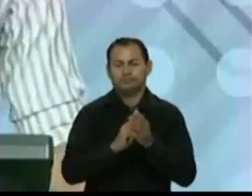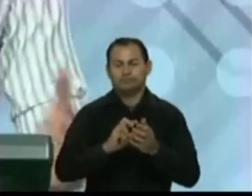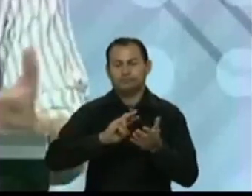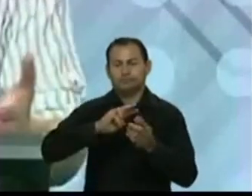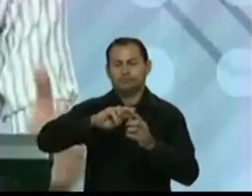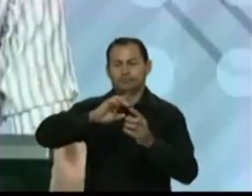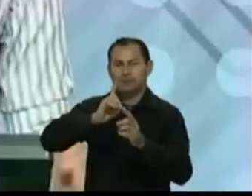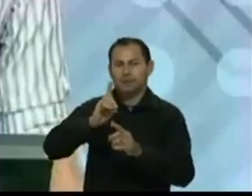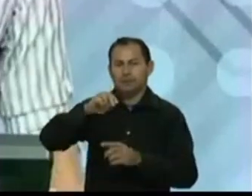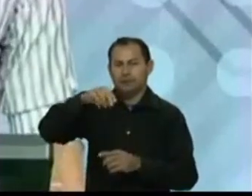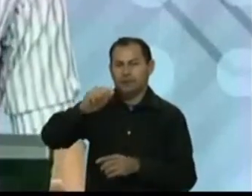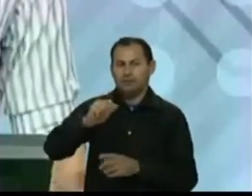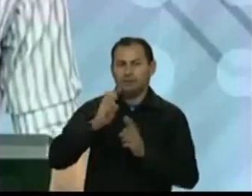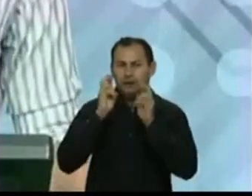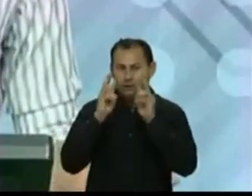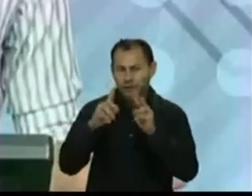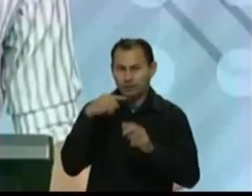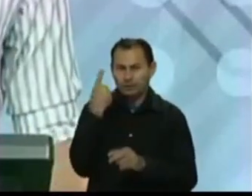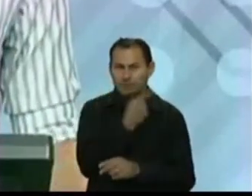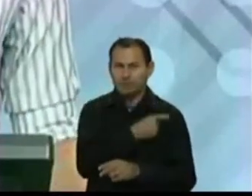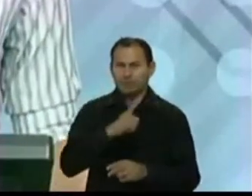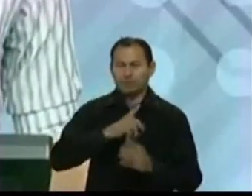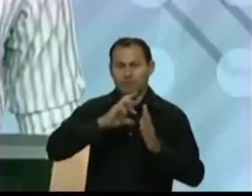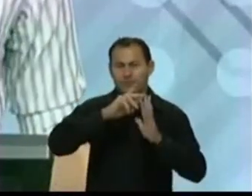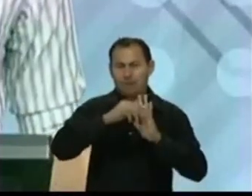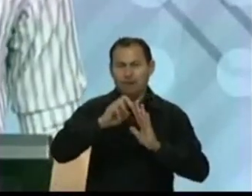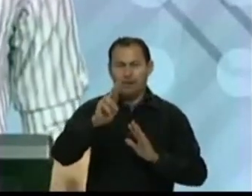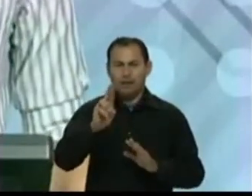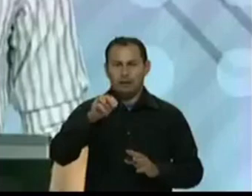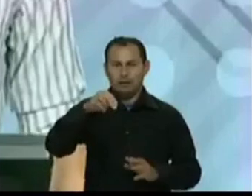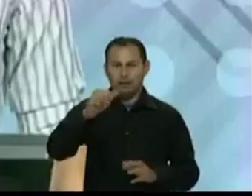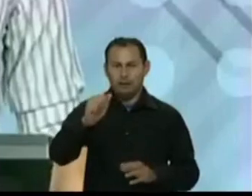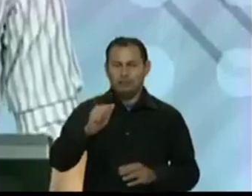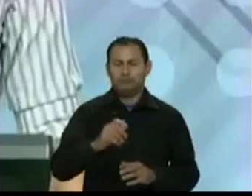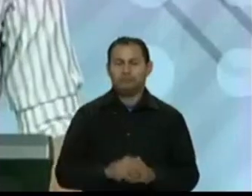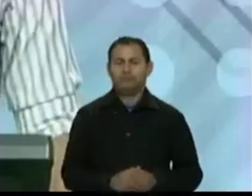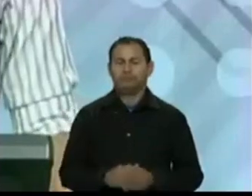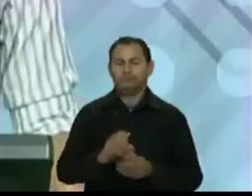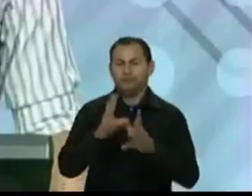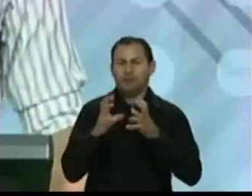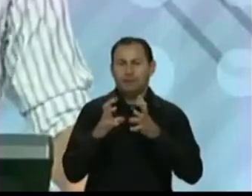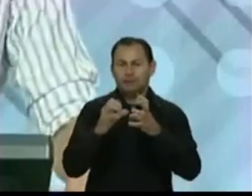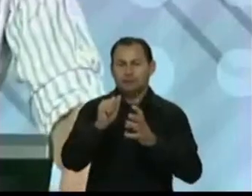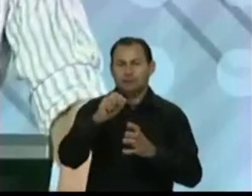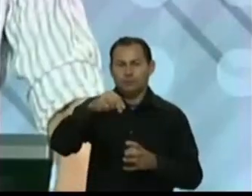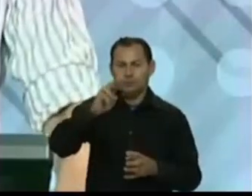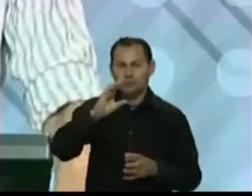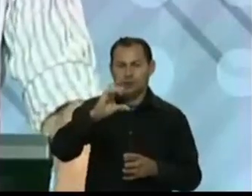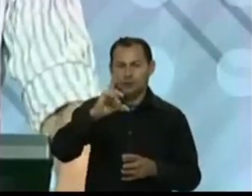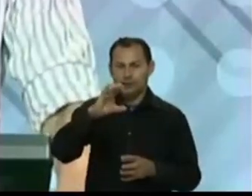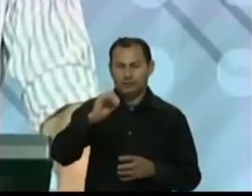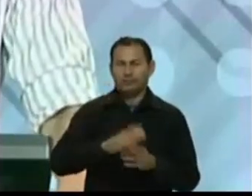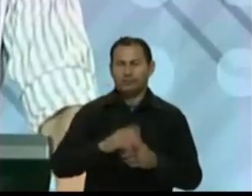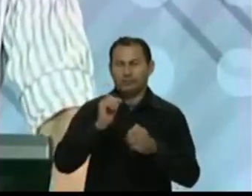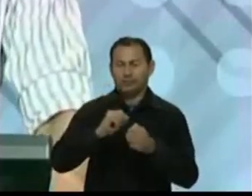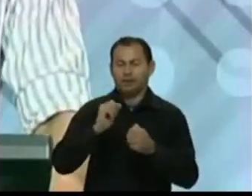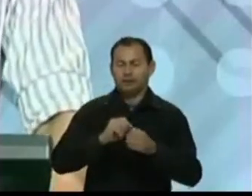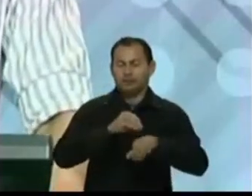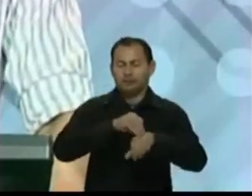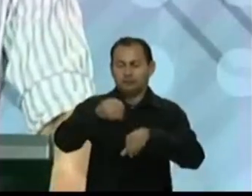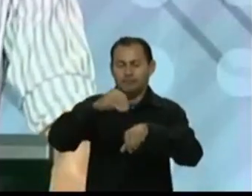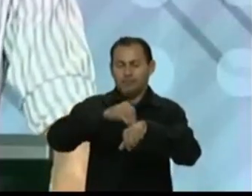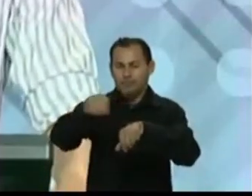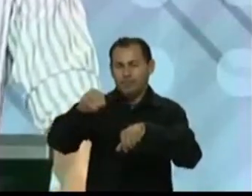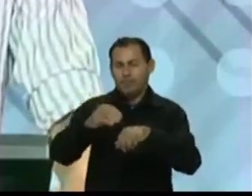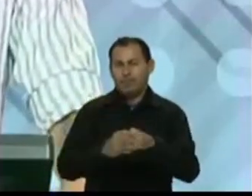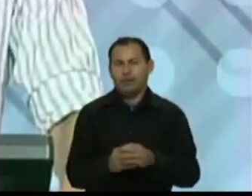de DNA. Então, olhando aqui, a gente tem aí os tipos de RNA, que é o ácido nucleico que faz essa